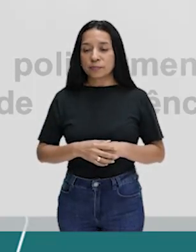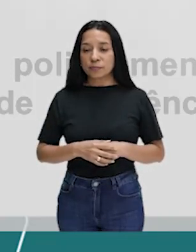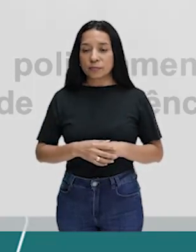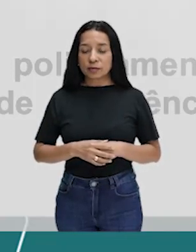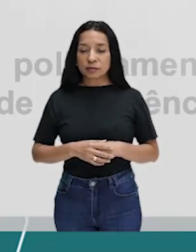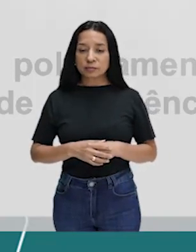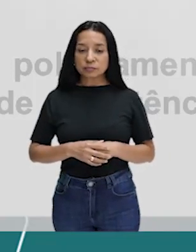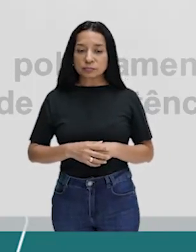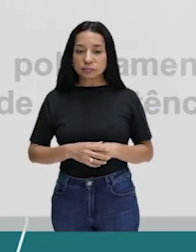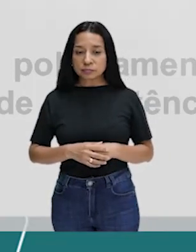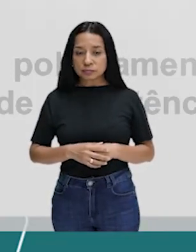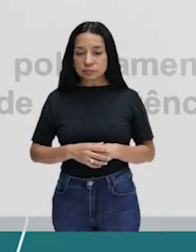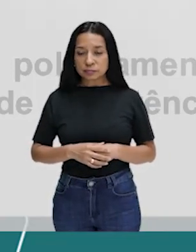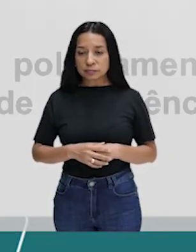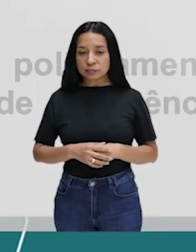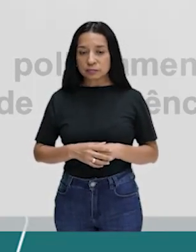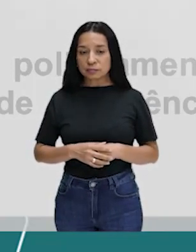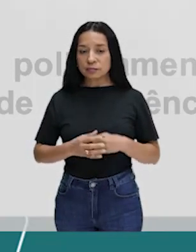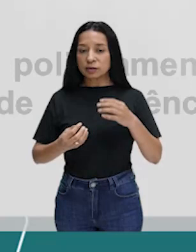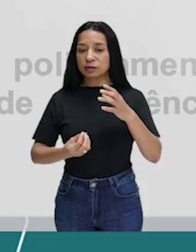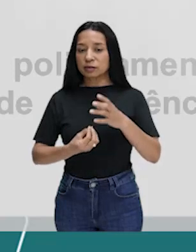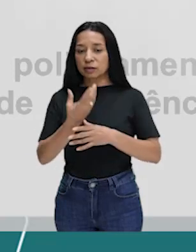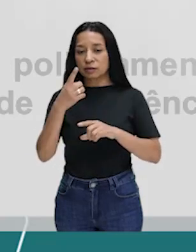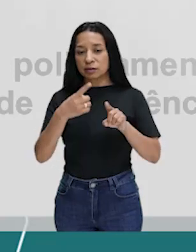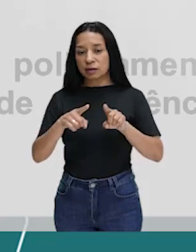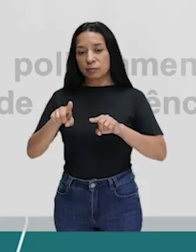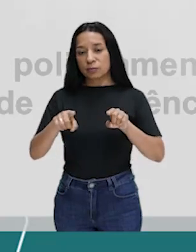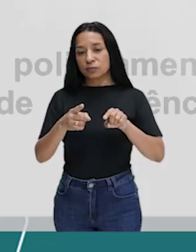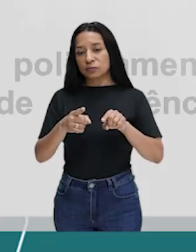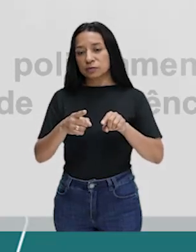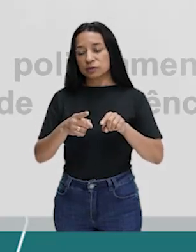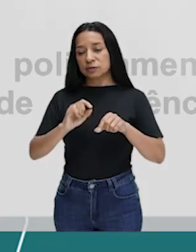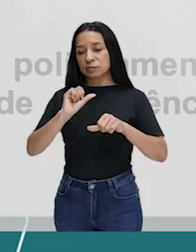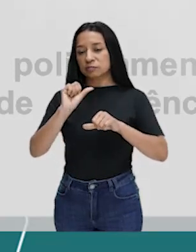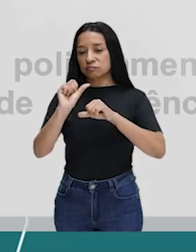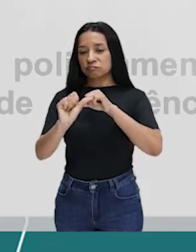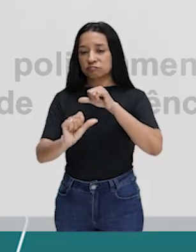os festivais de música, nasce a música que vira